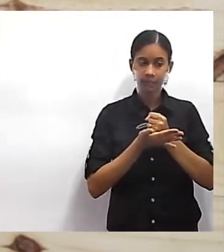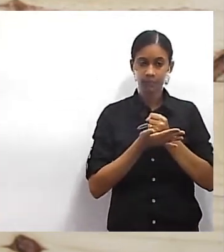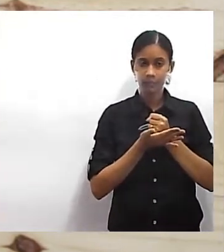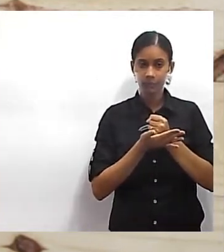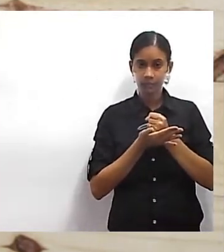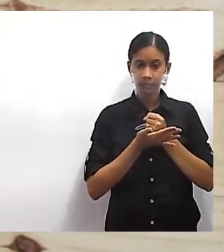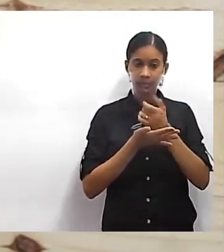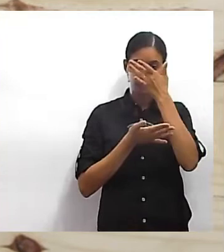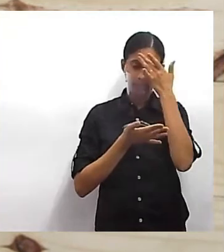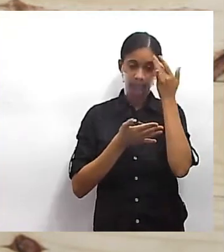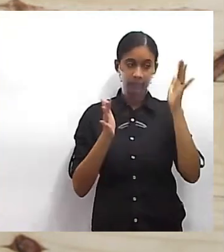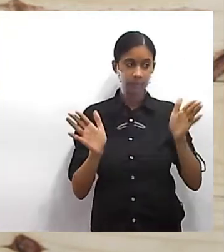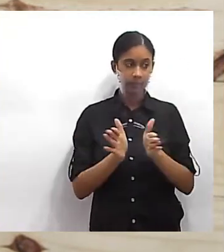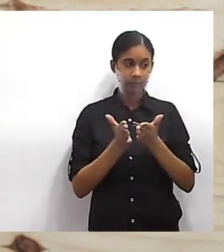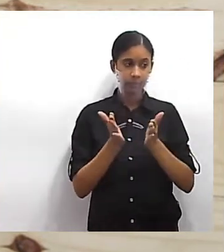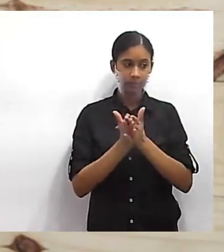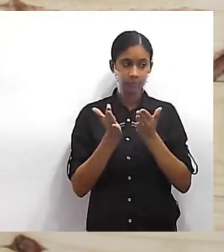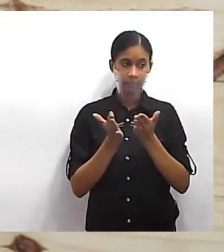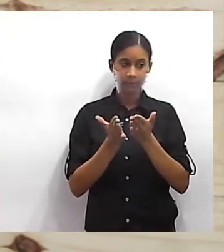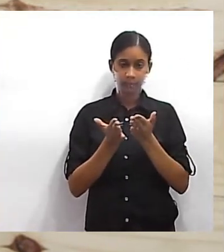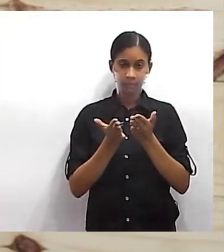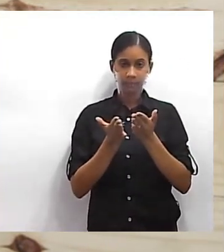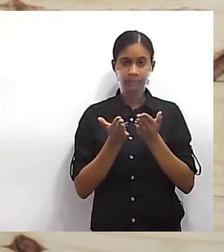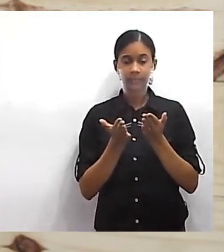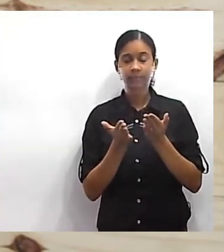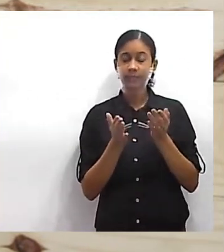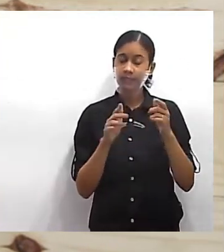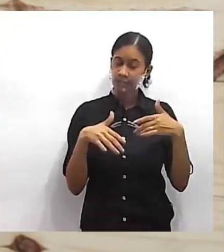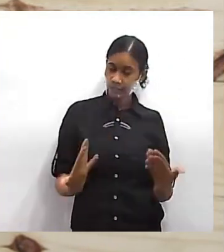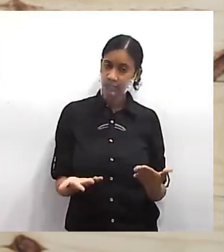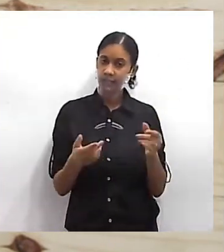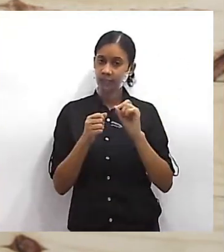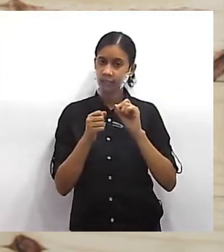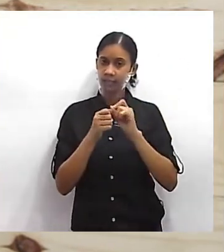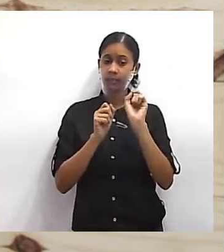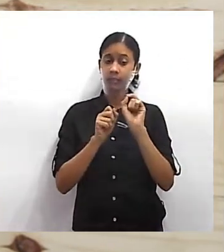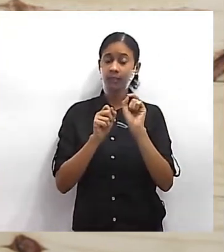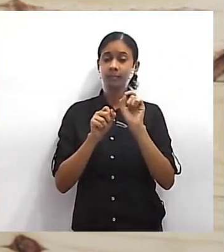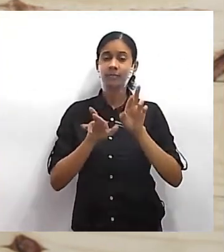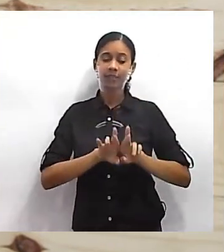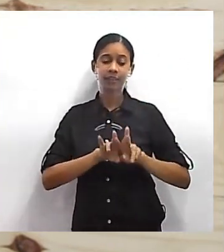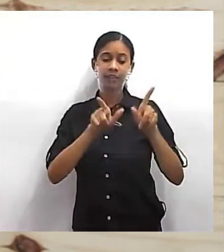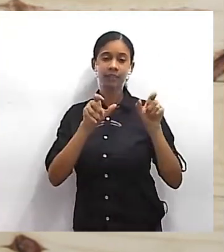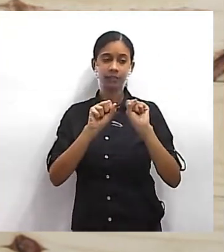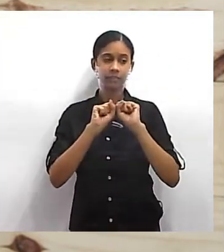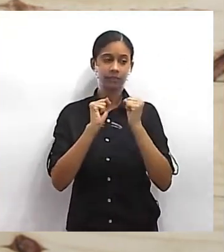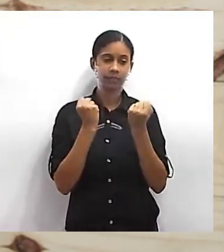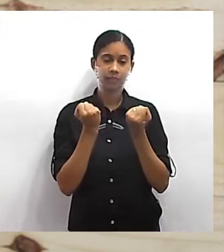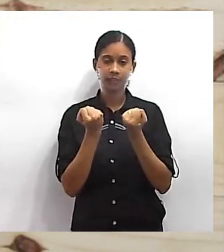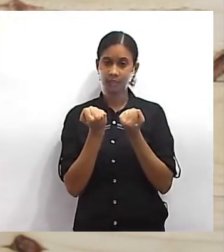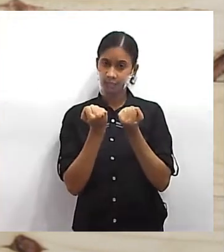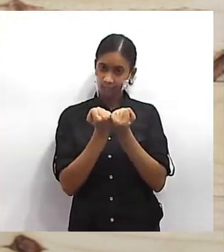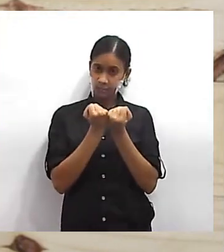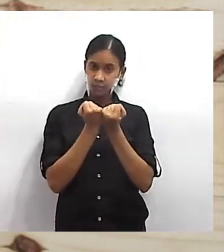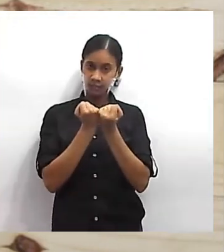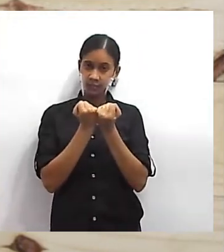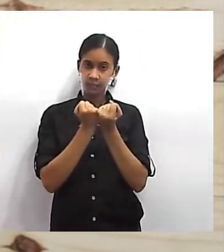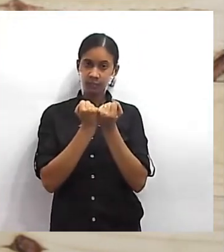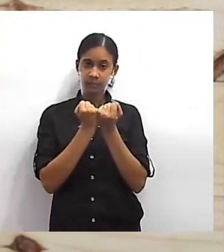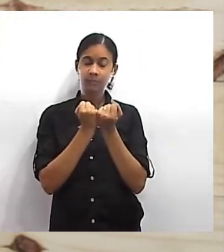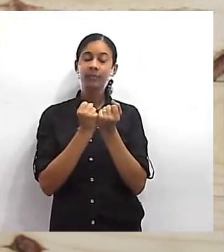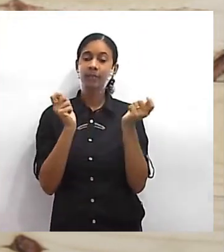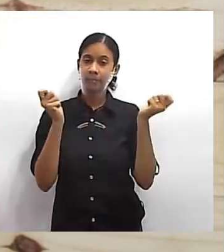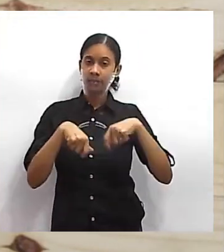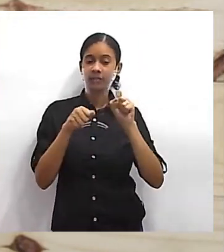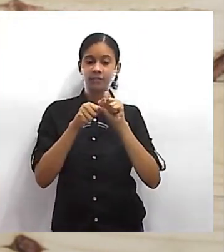pobres. Então, as cotas, ela fomenta a desigualdade, entre aspas, para acabar com uma